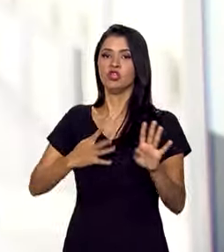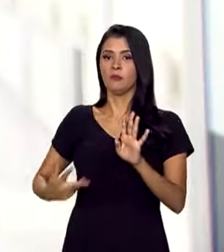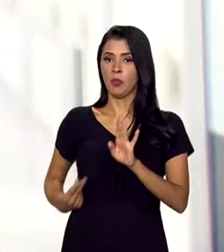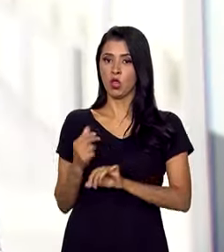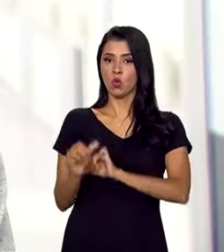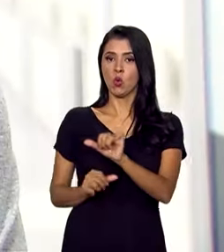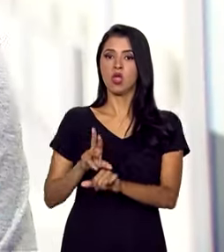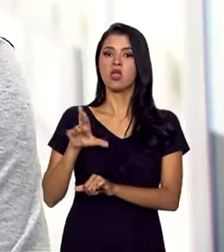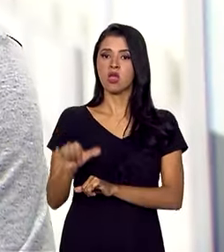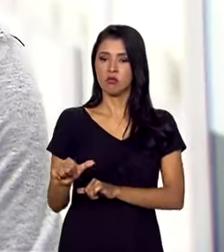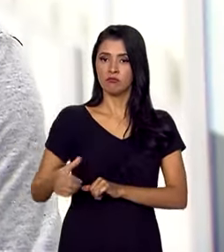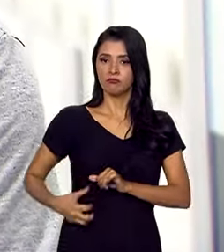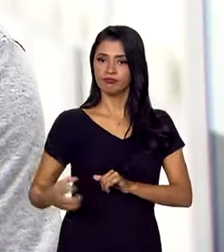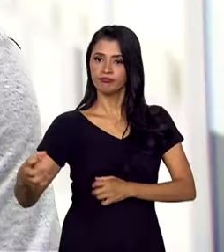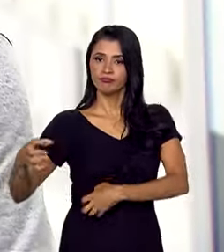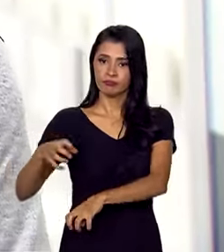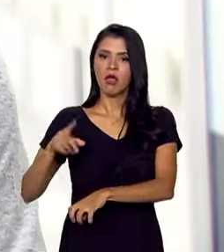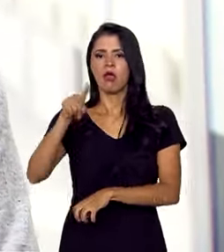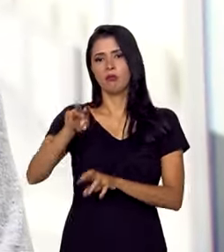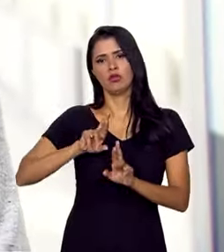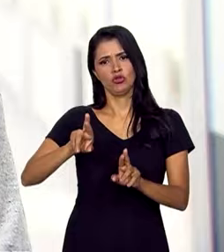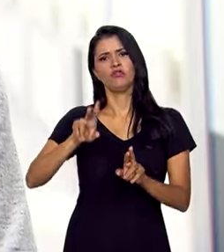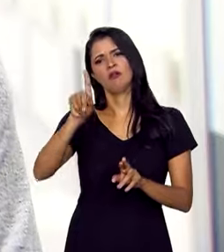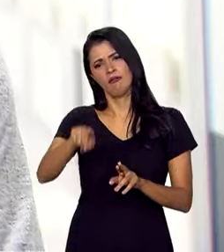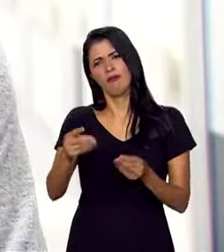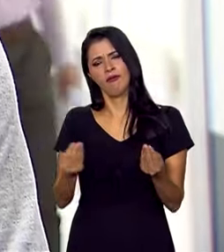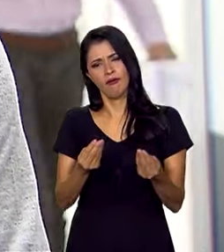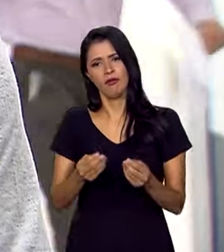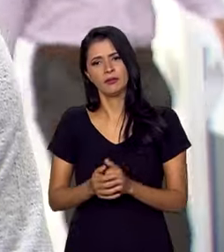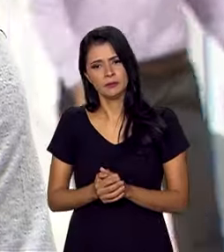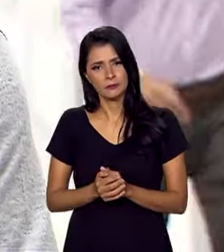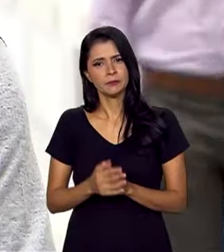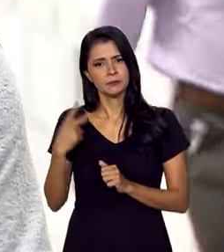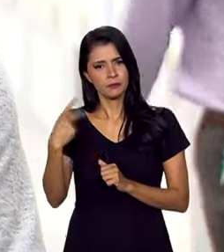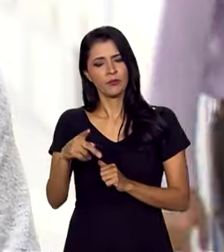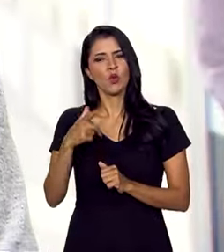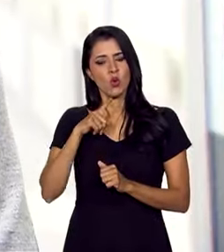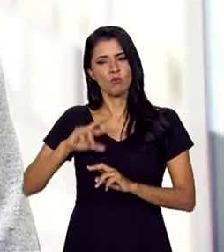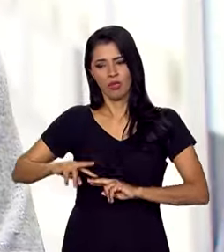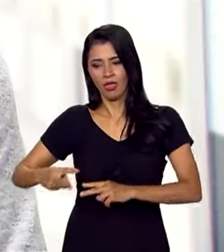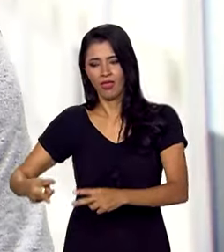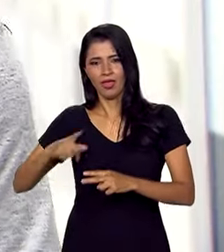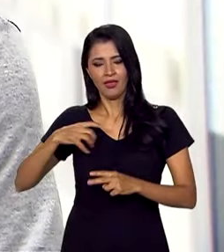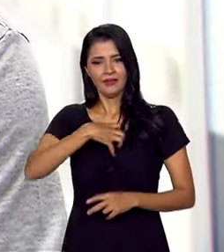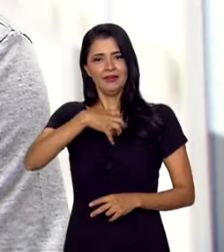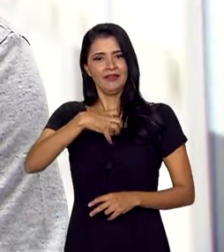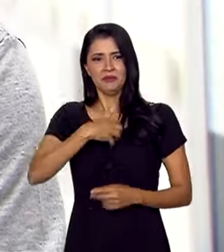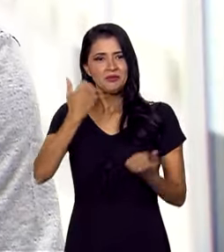transplantes. É uma expectativa muito grande, né? O sentimento não